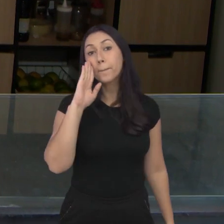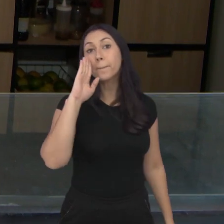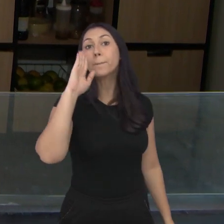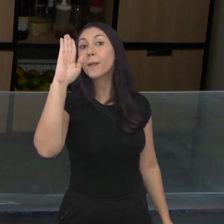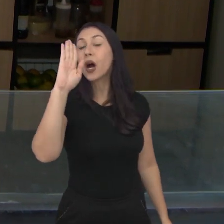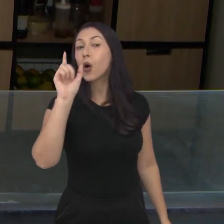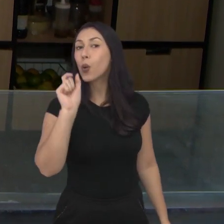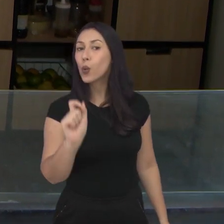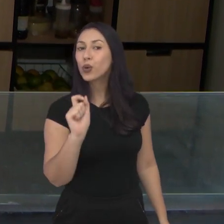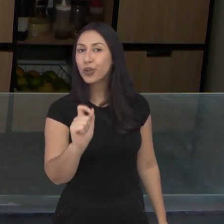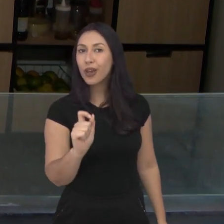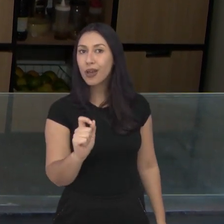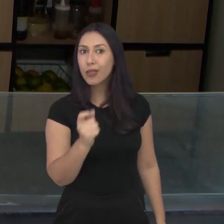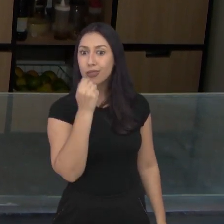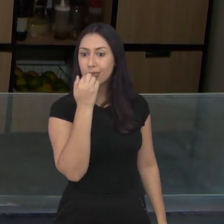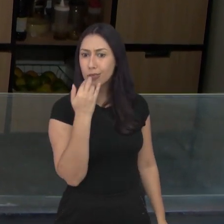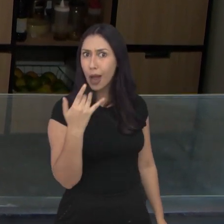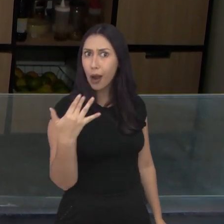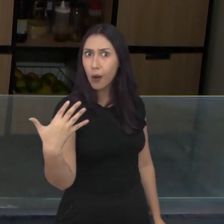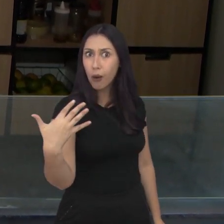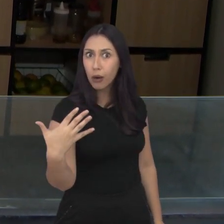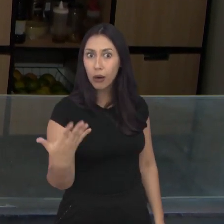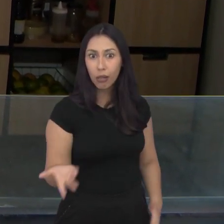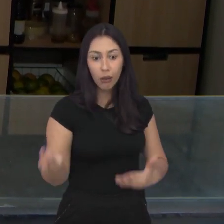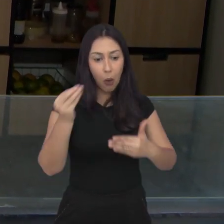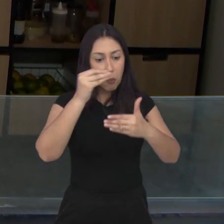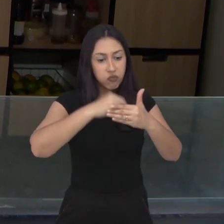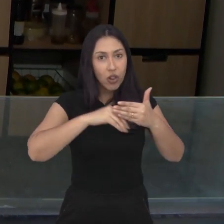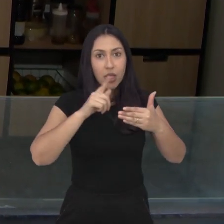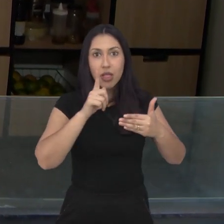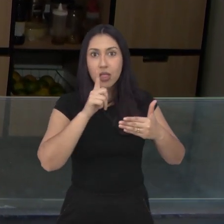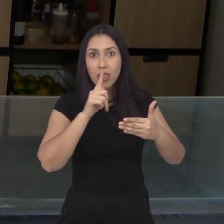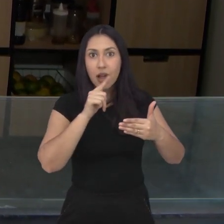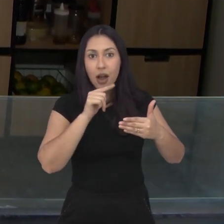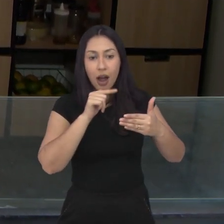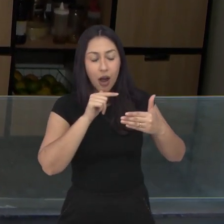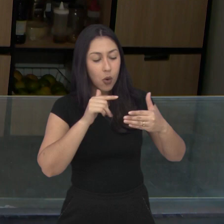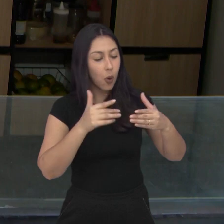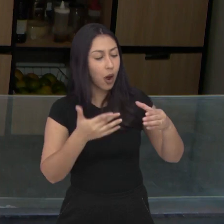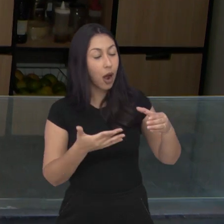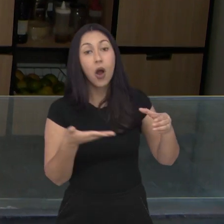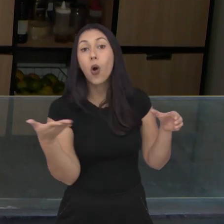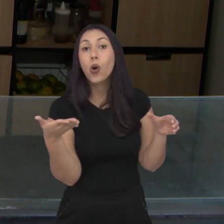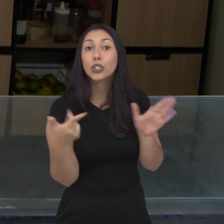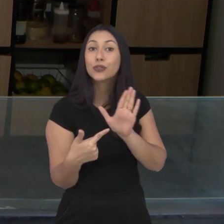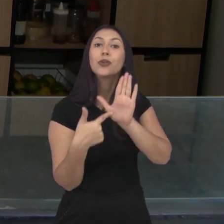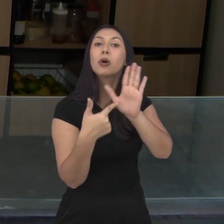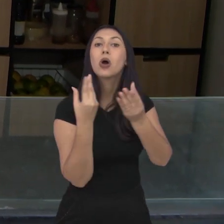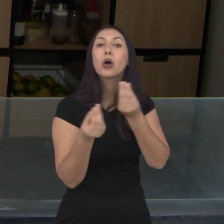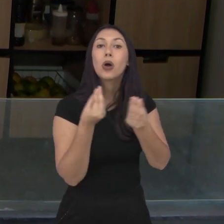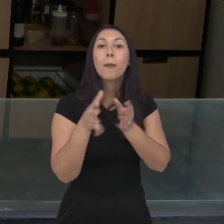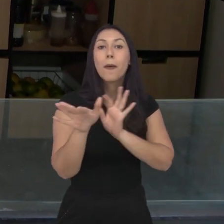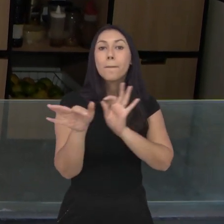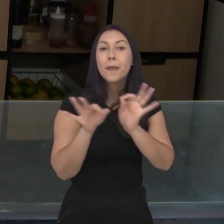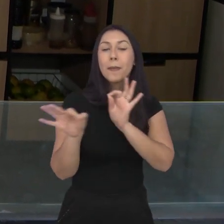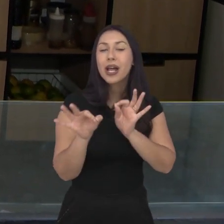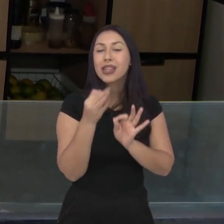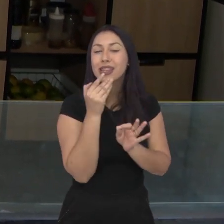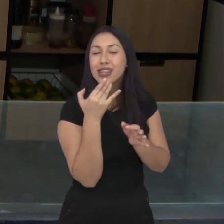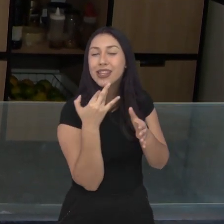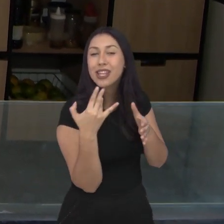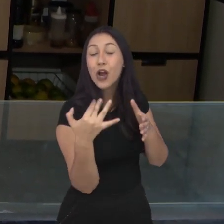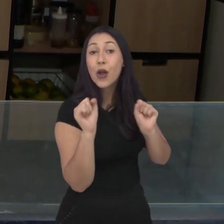principal potencial dessa flor é a cor que ela libera numa água, assim, quando infusionada. E hoje eu vou mostrar para vocês como produzir